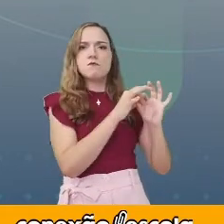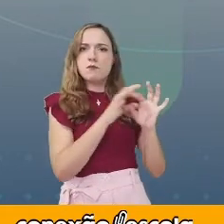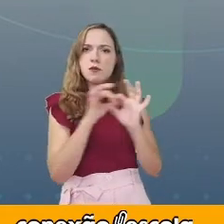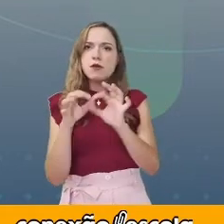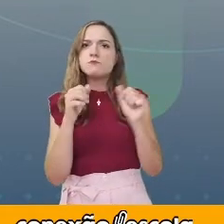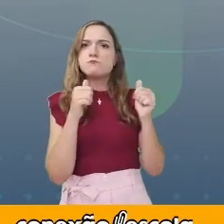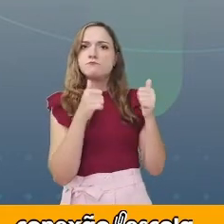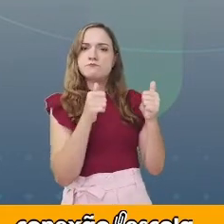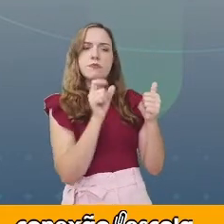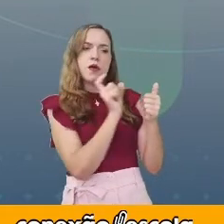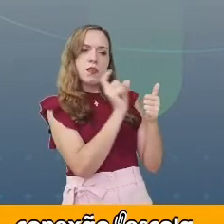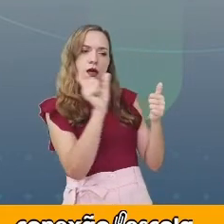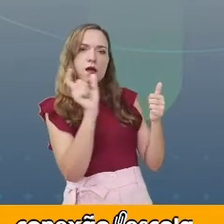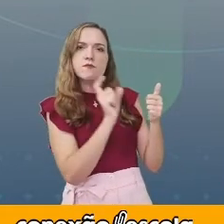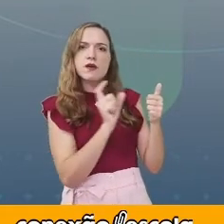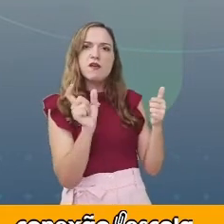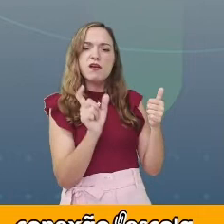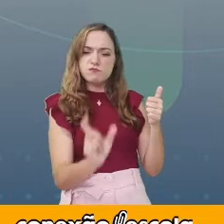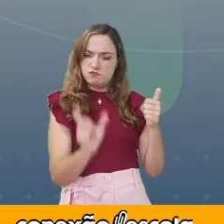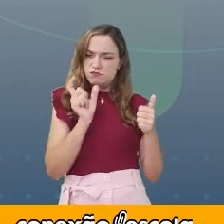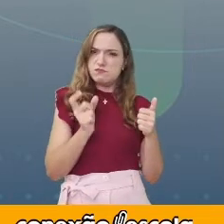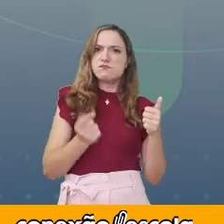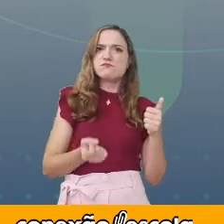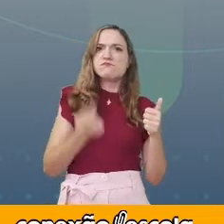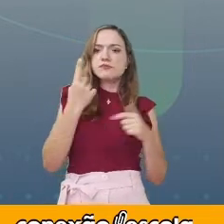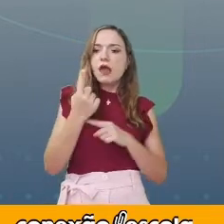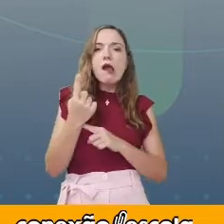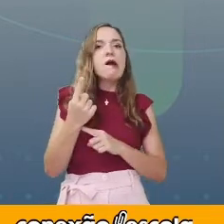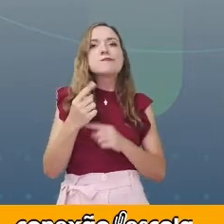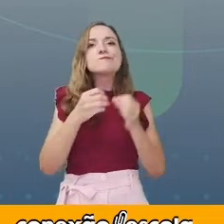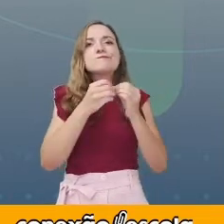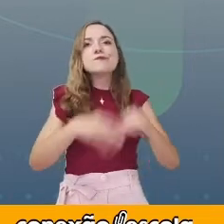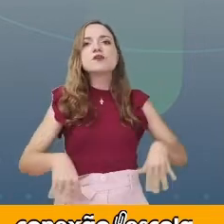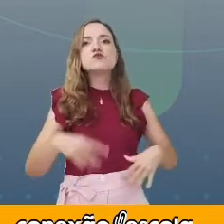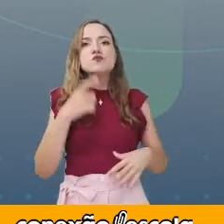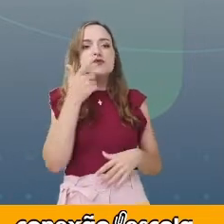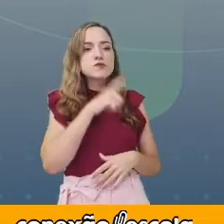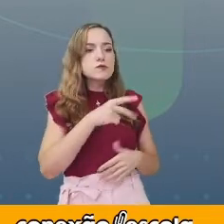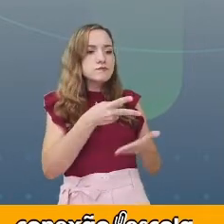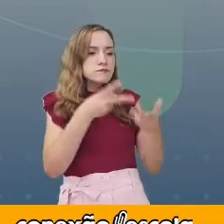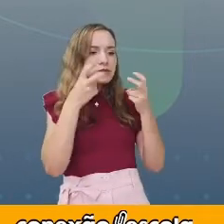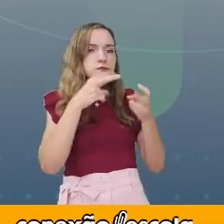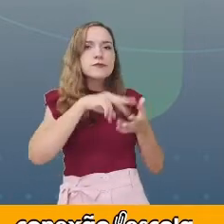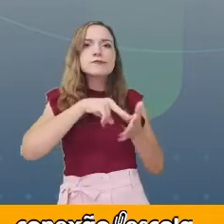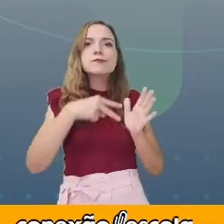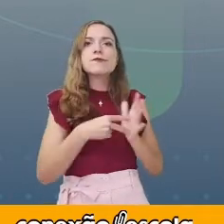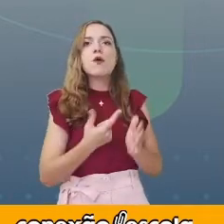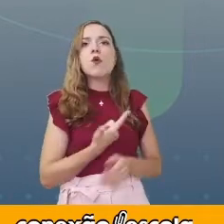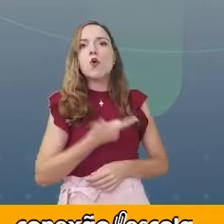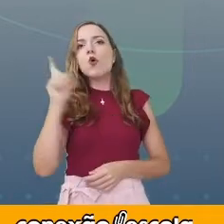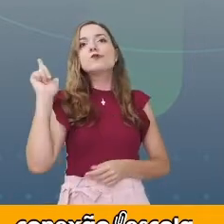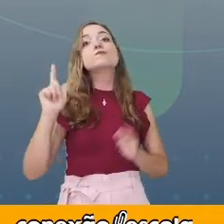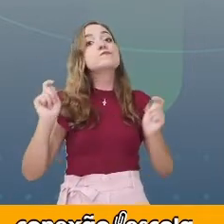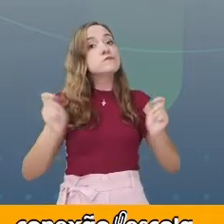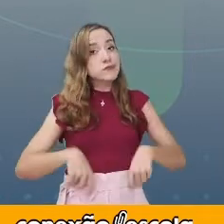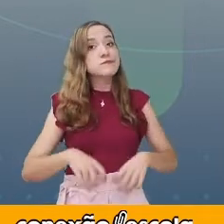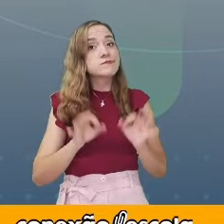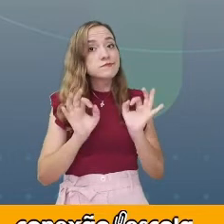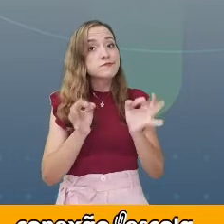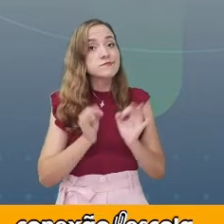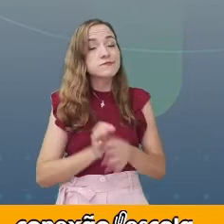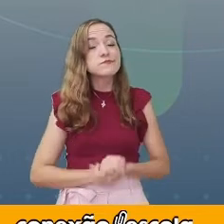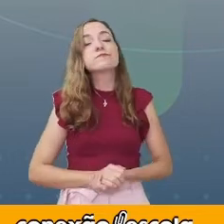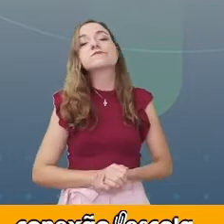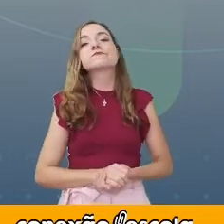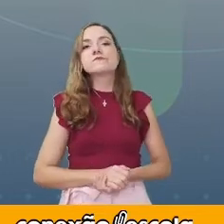um termo inadequado, isso vai prejudicar também o sentido do texto, não é verdade? Além